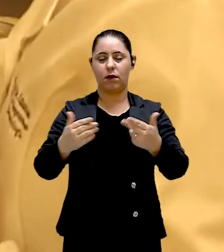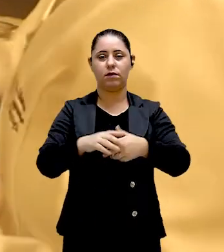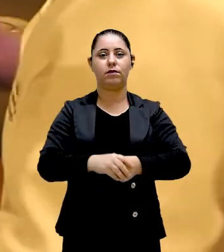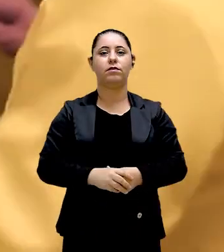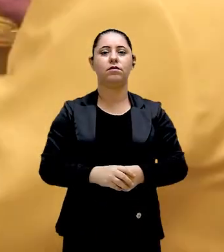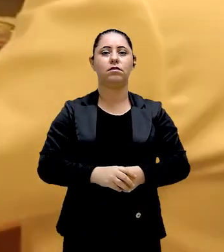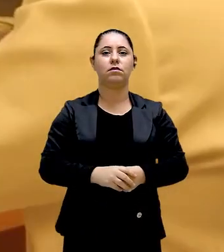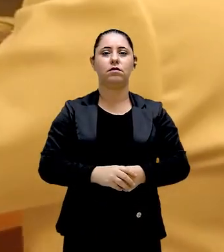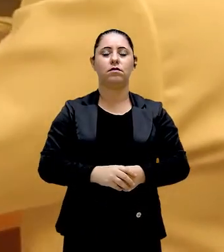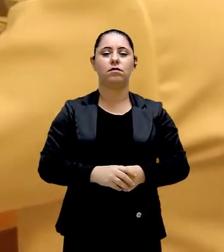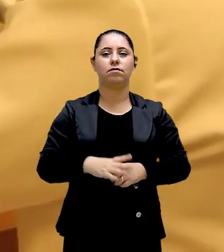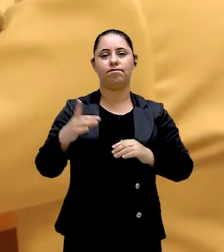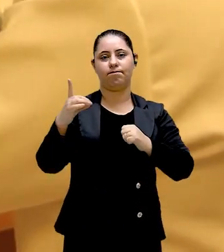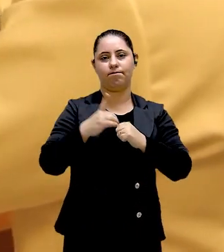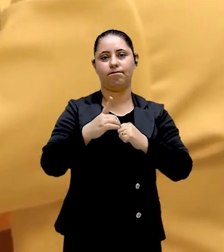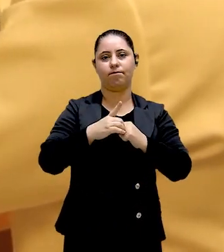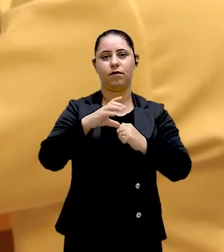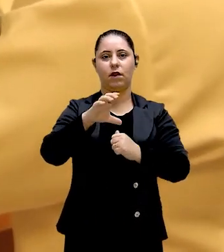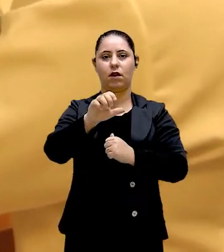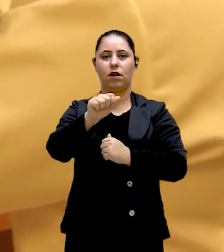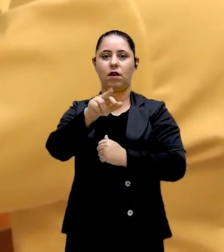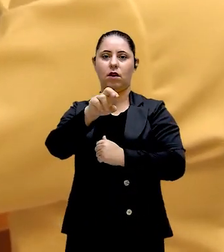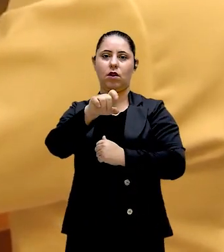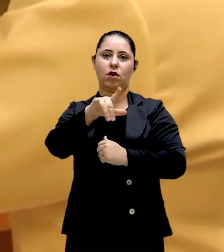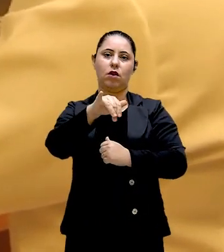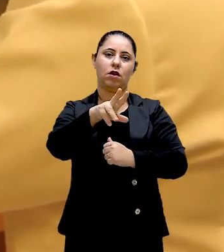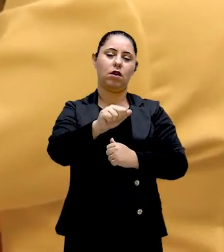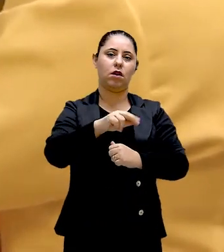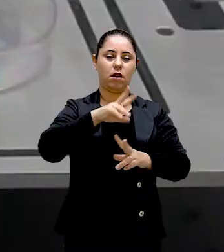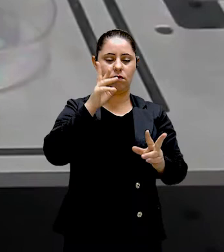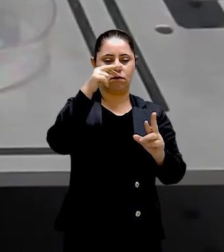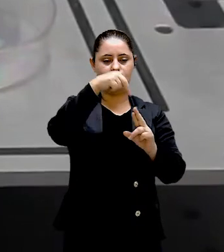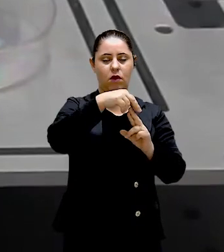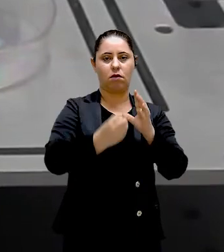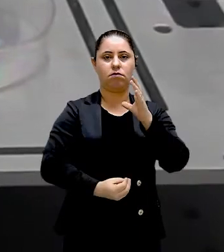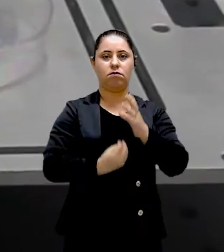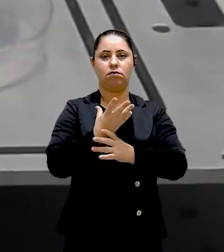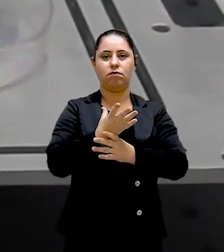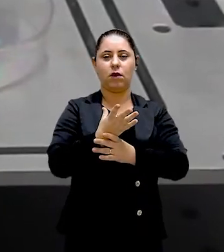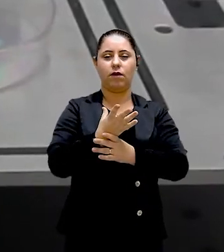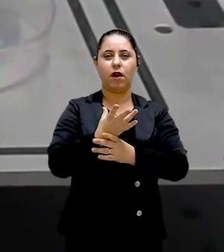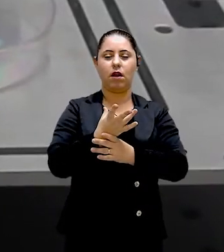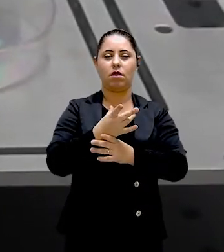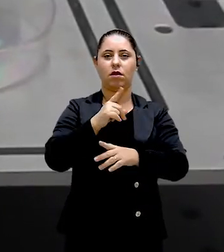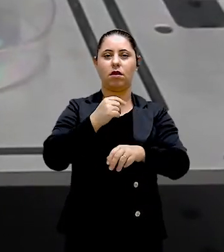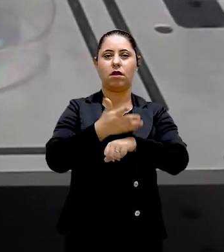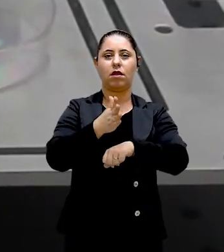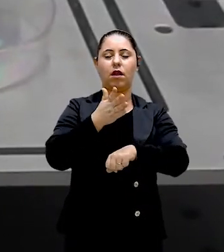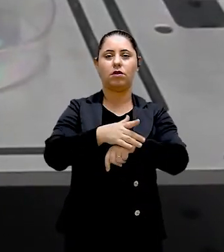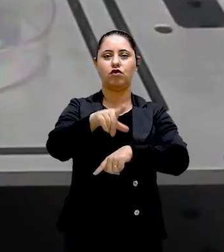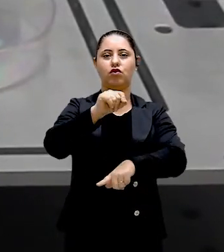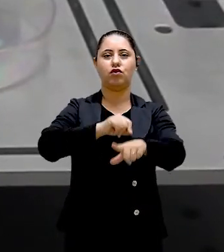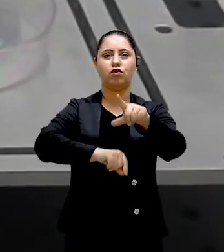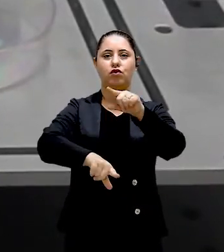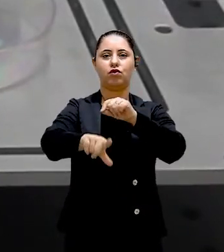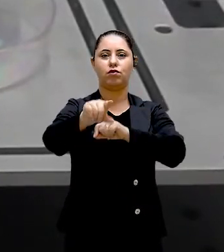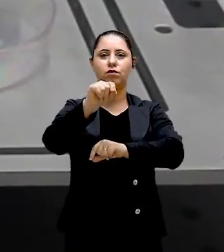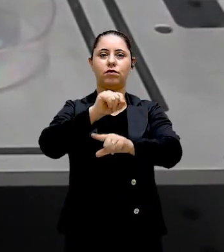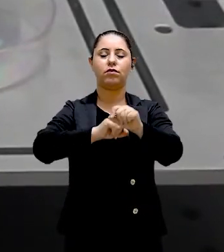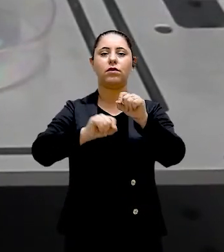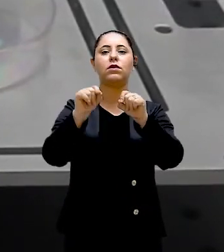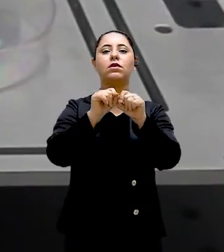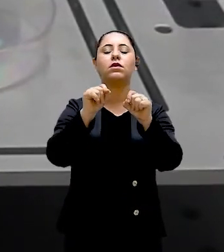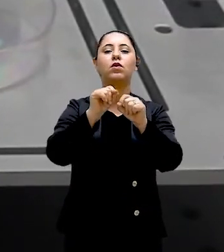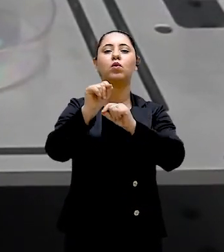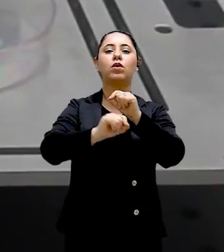A doutora Carolina é uma das referências na criação de métodos para testes alternativos. Ganhou destaque por suas